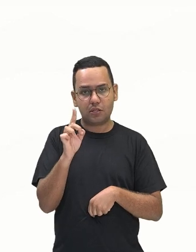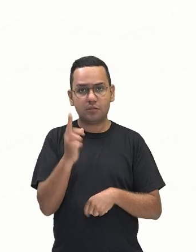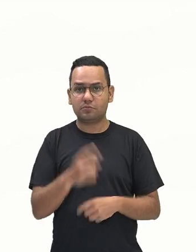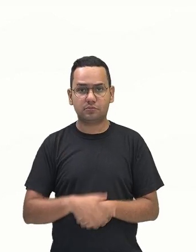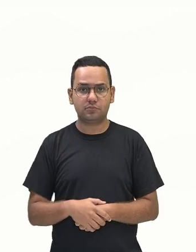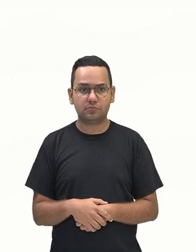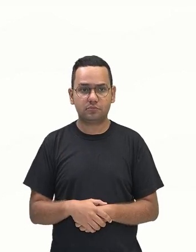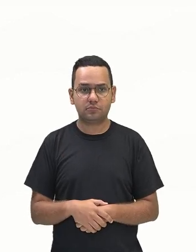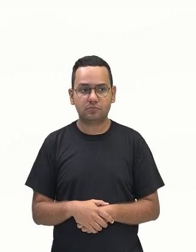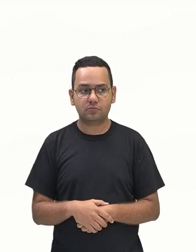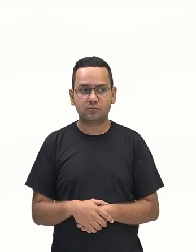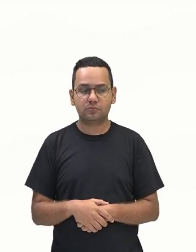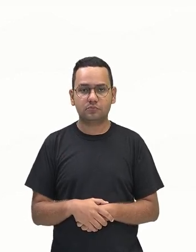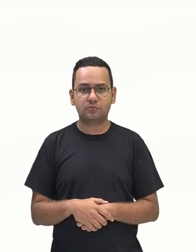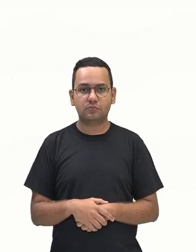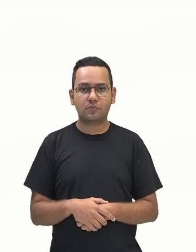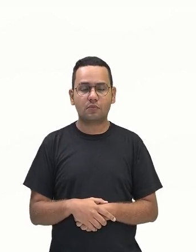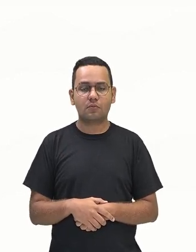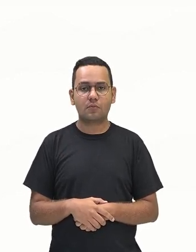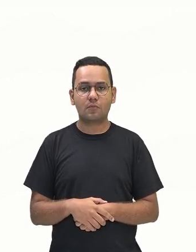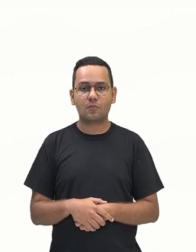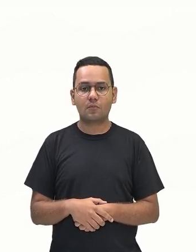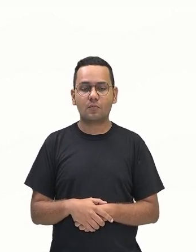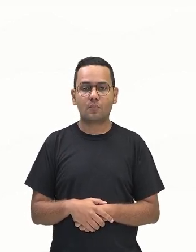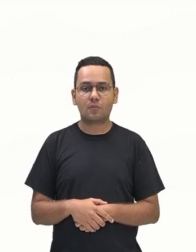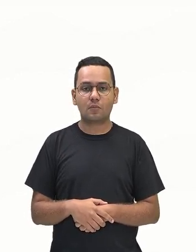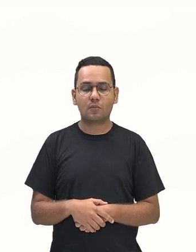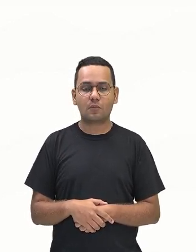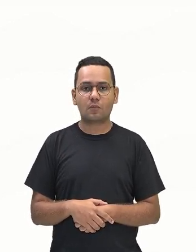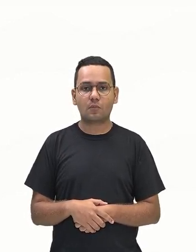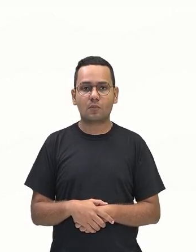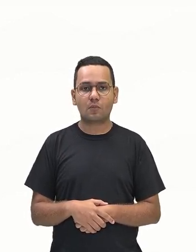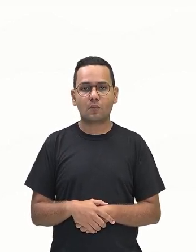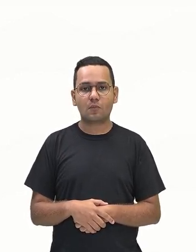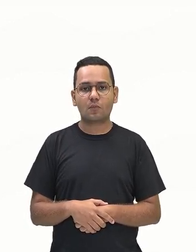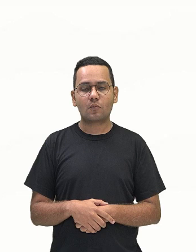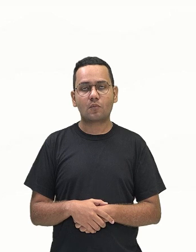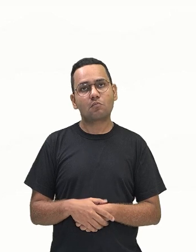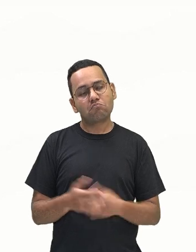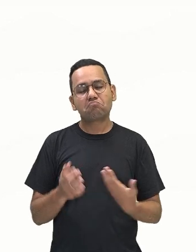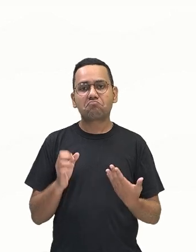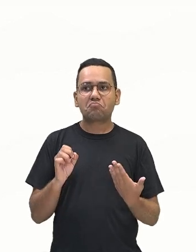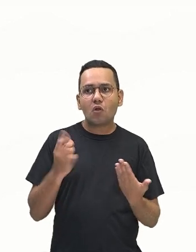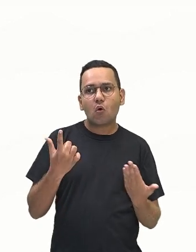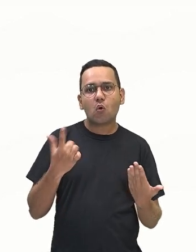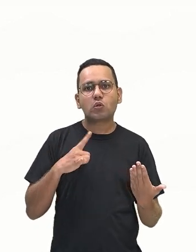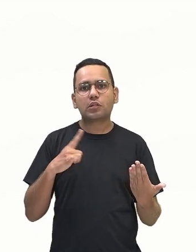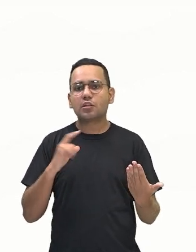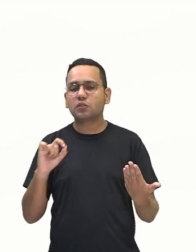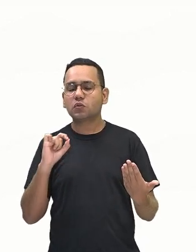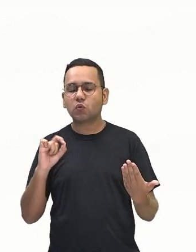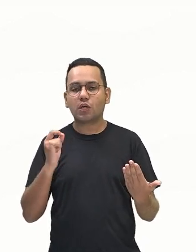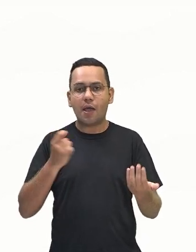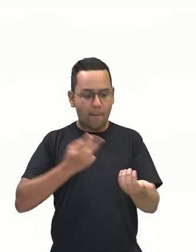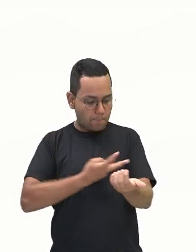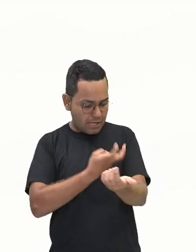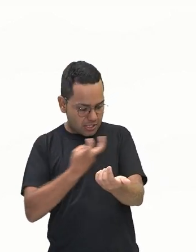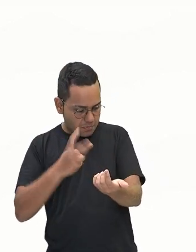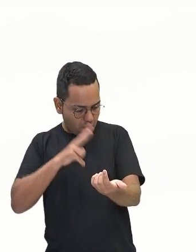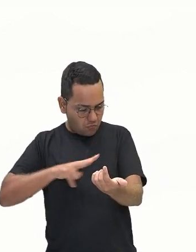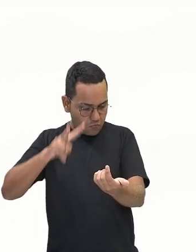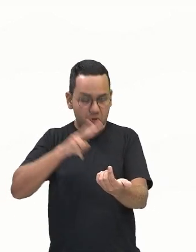né, alguma alteração no seu corpo que você vê com os olhos, uma vermelhidão, né,